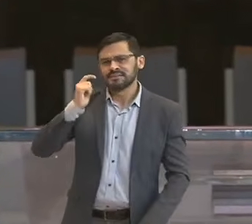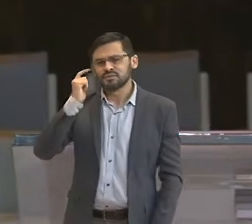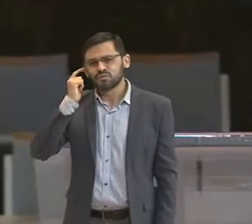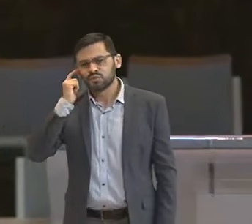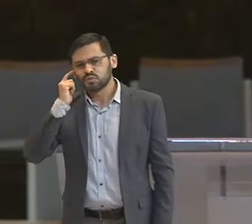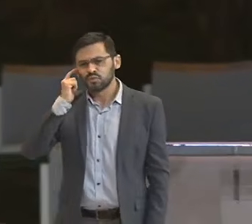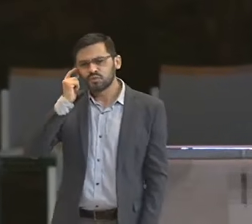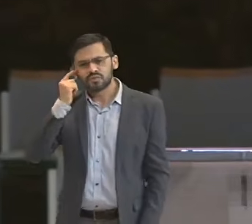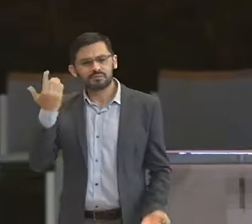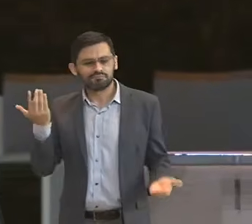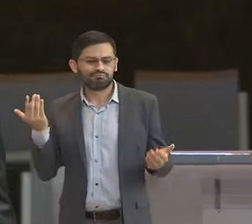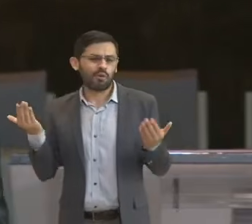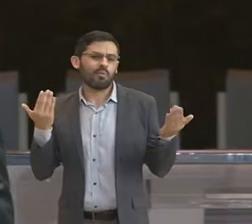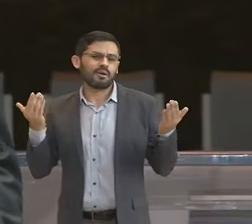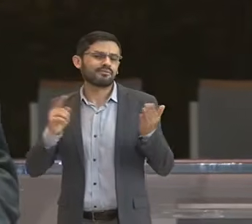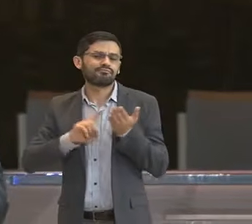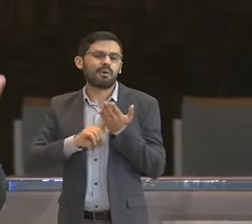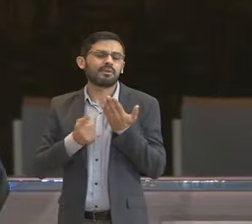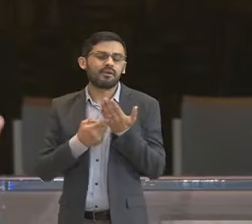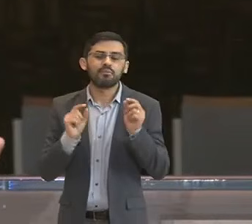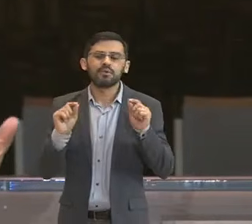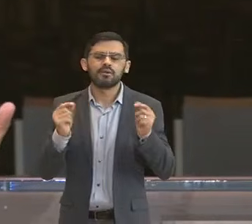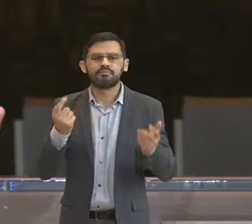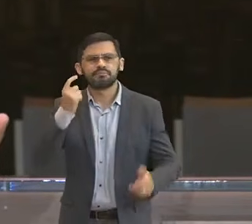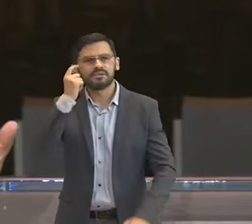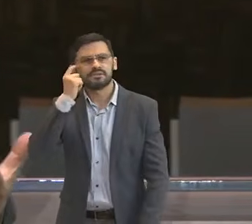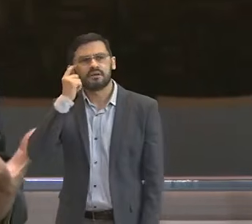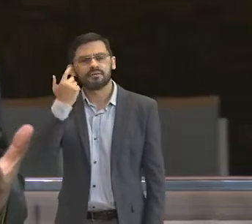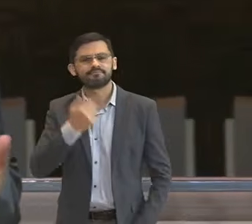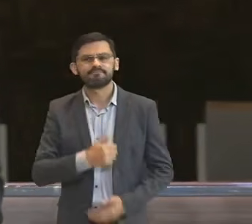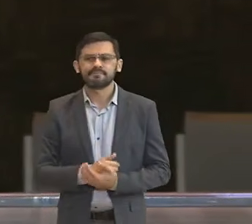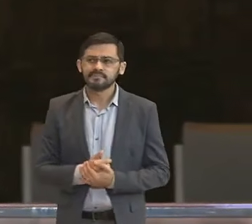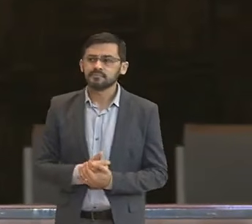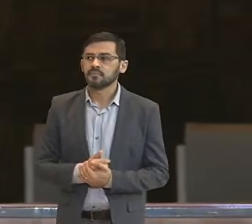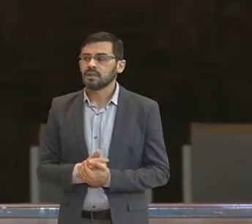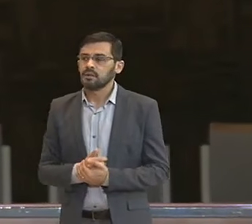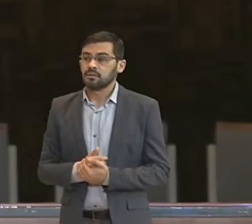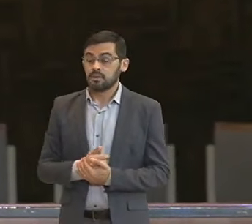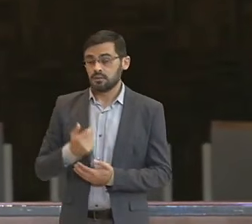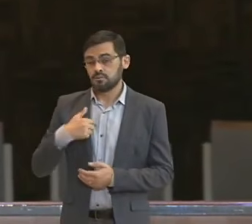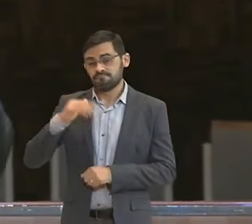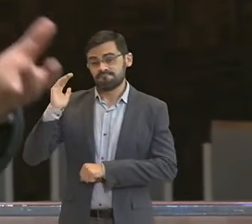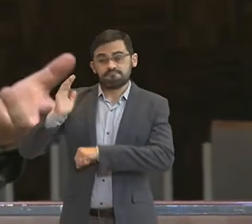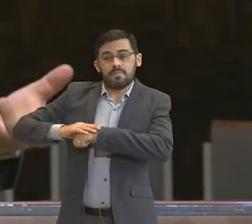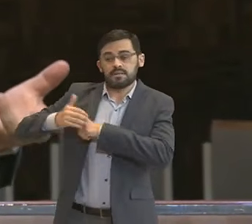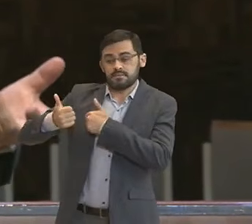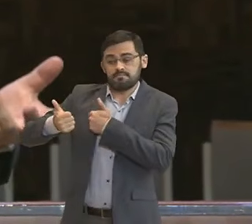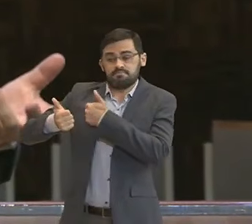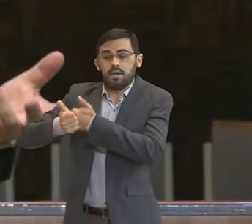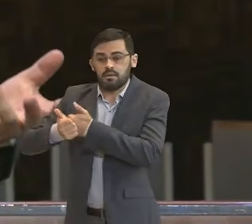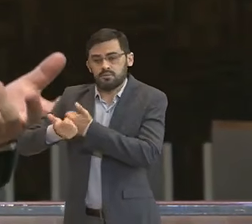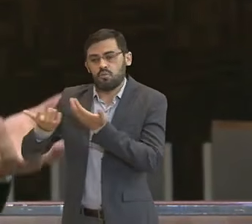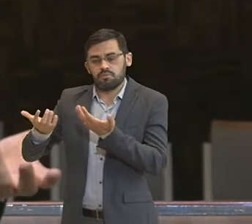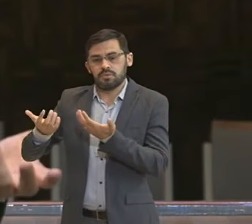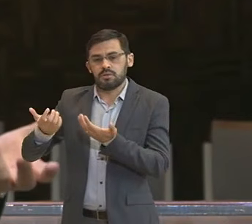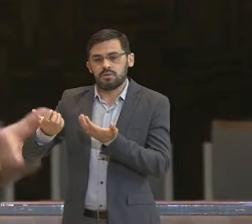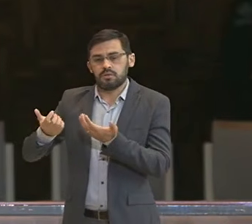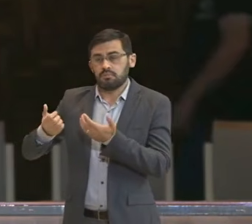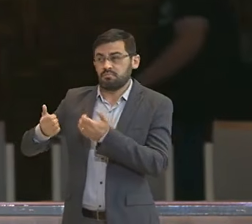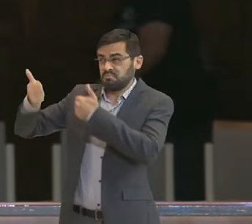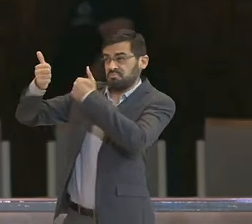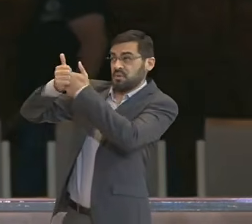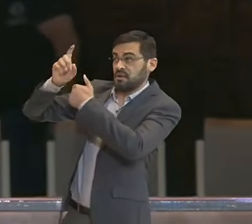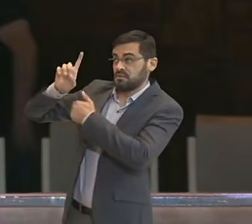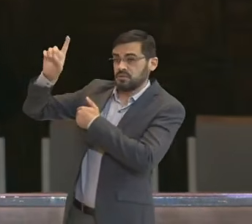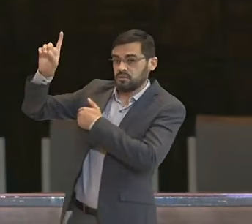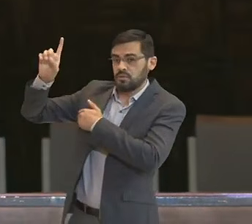essa figura que está aqui. Porque eu pensava assim: olha, quanto mais perto do rio, ou melhor, do trono, deve